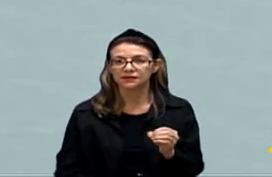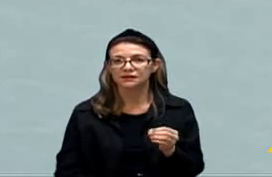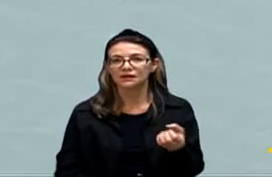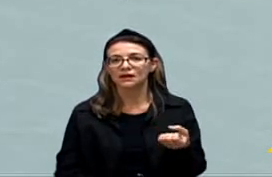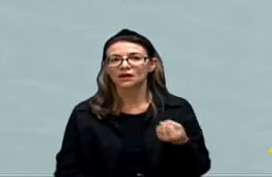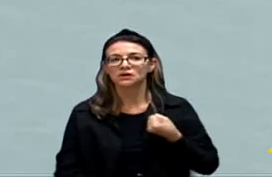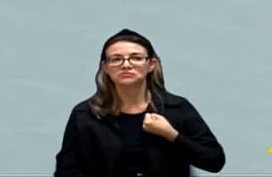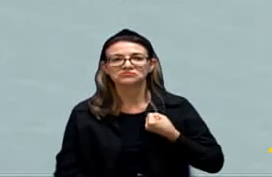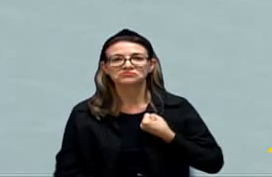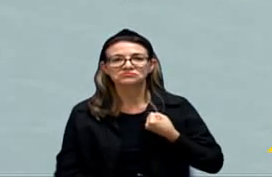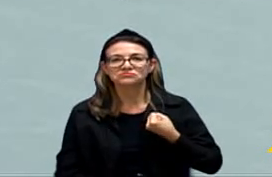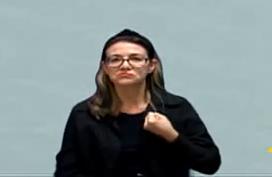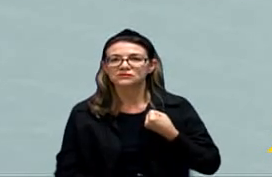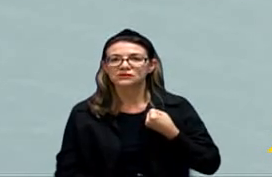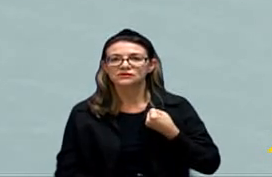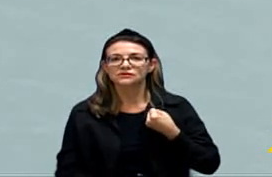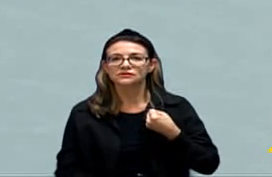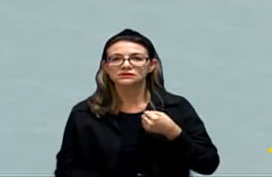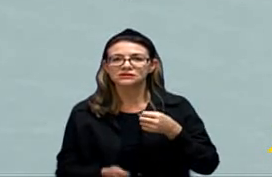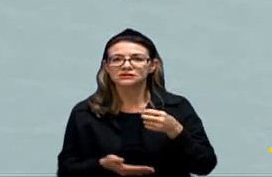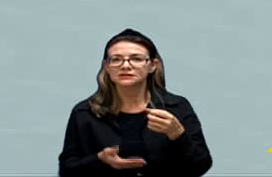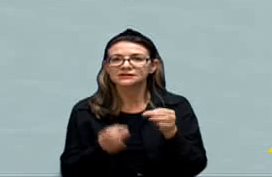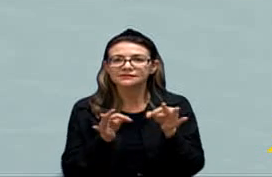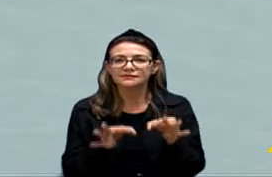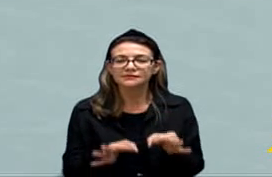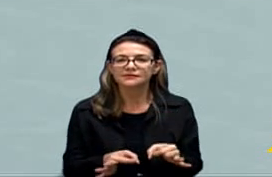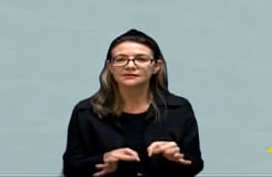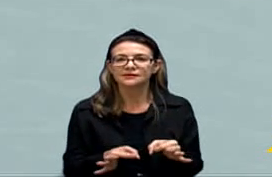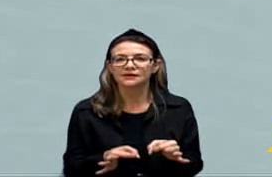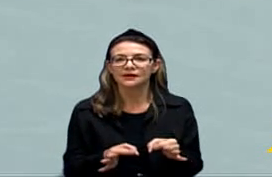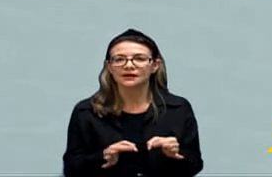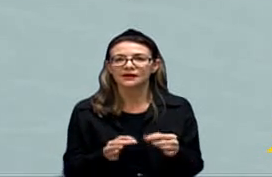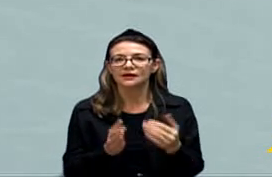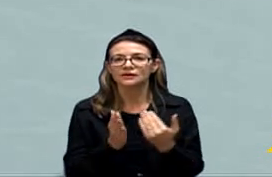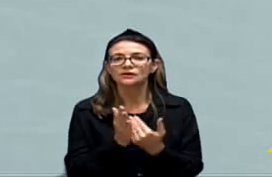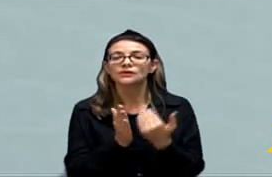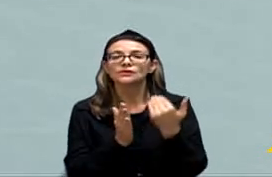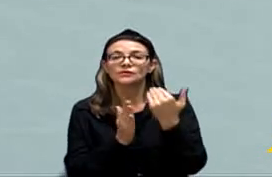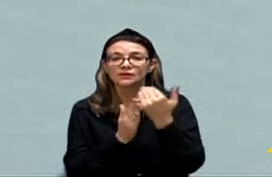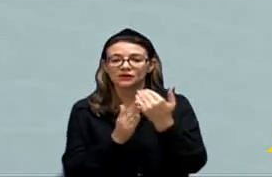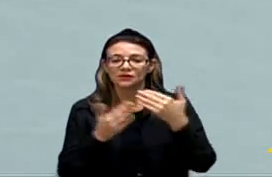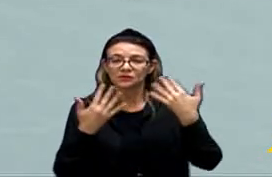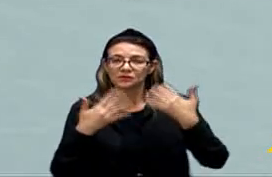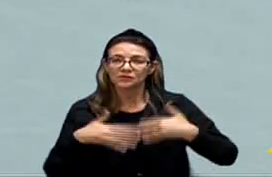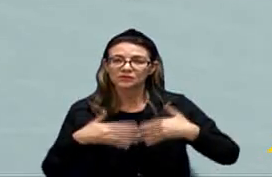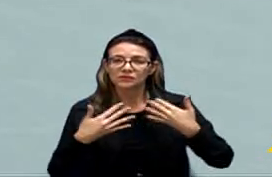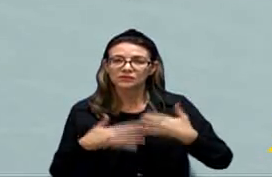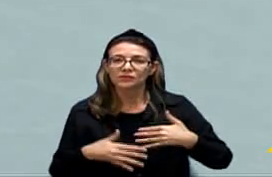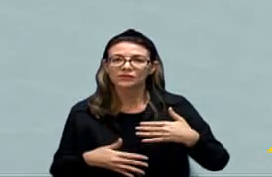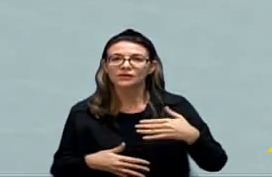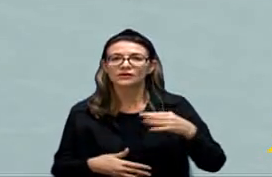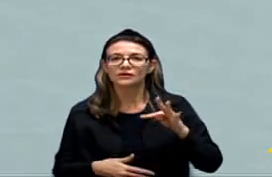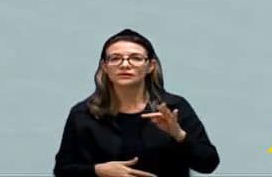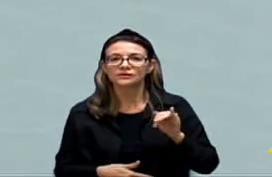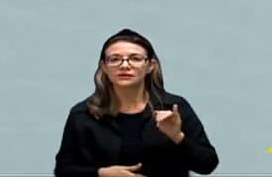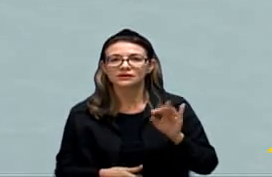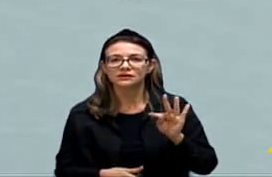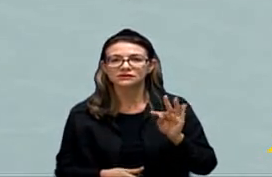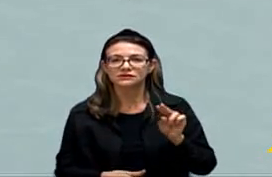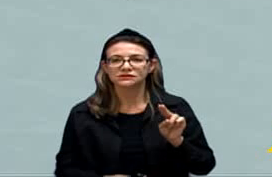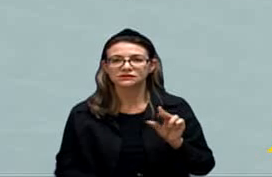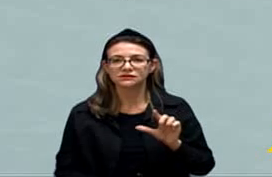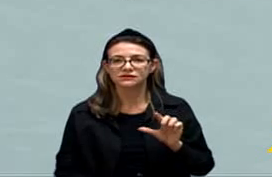conhecimento específico que obtiver maior pontuação na prova de títulos que obtiver